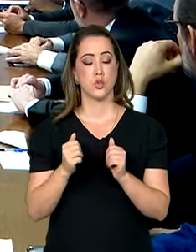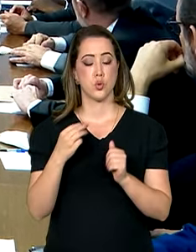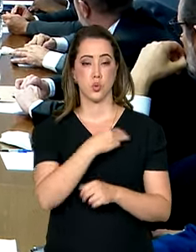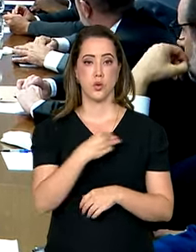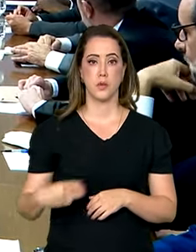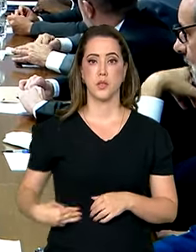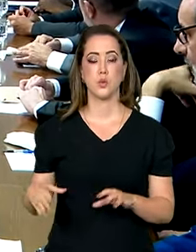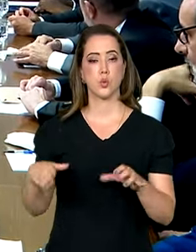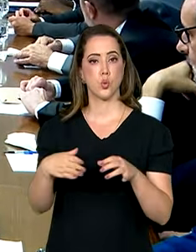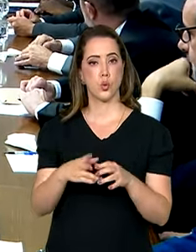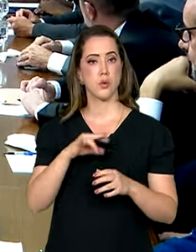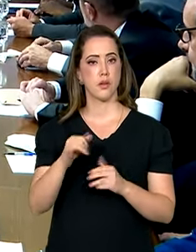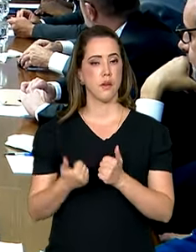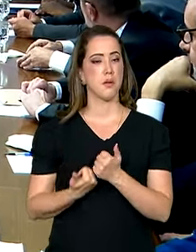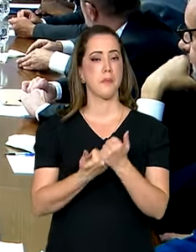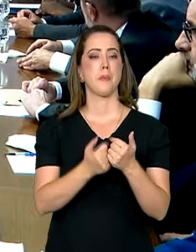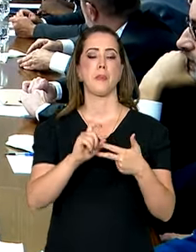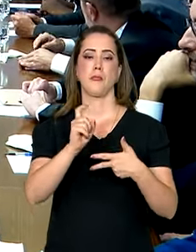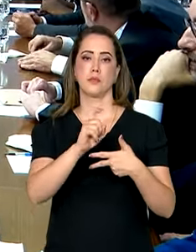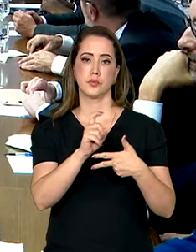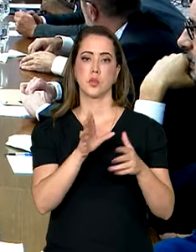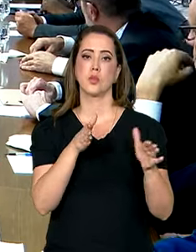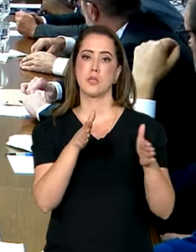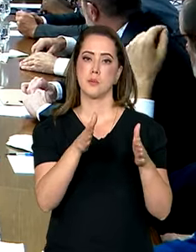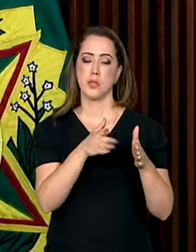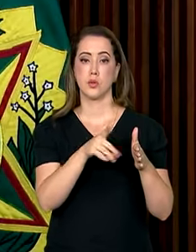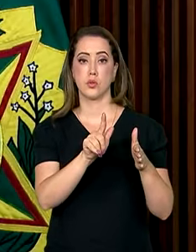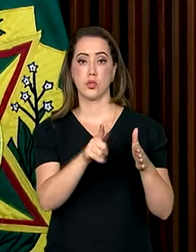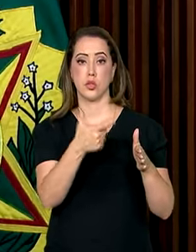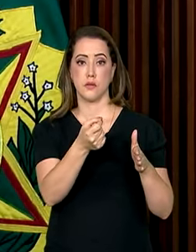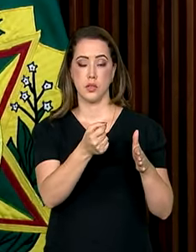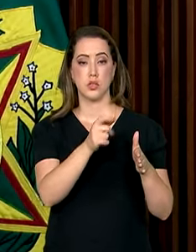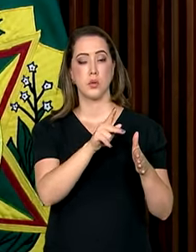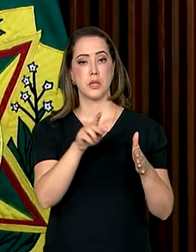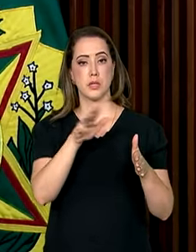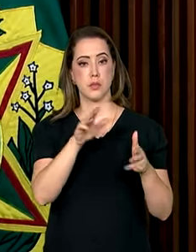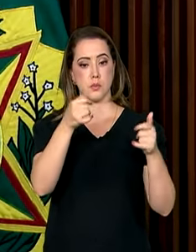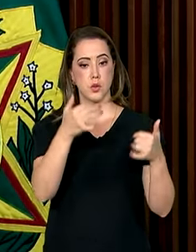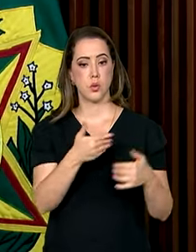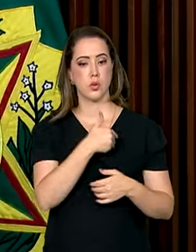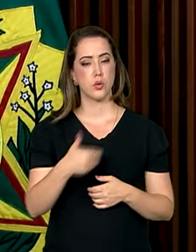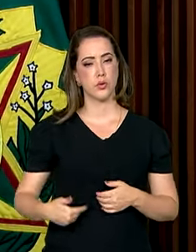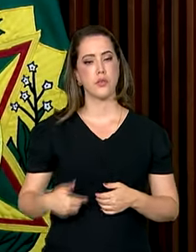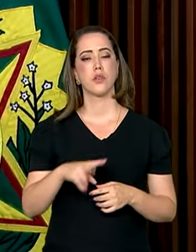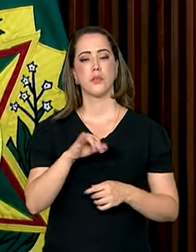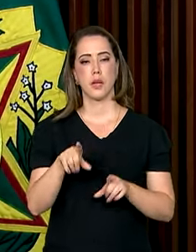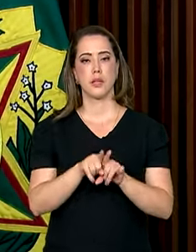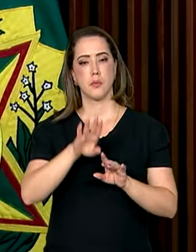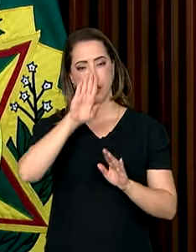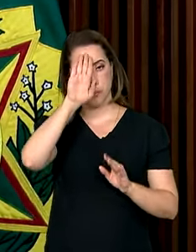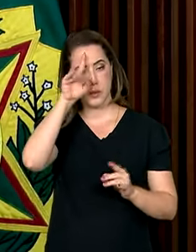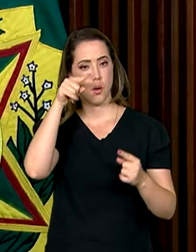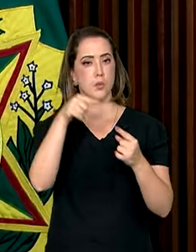comissão que vai auxiliar o Executivo durante a presidência do G20 Lula ressaltou que o governo também vai priorizar a